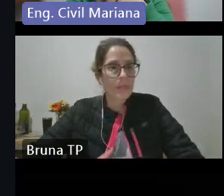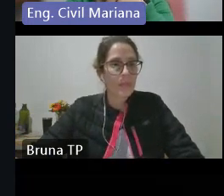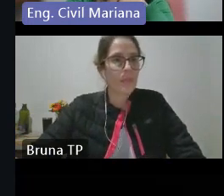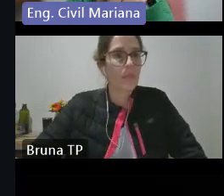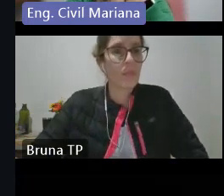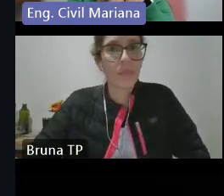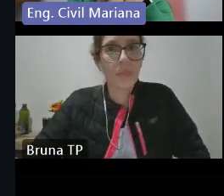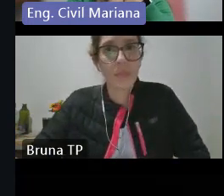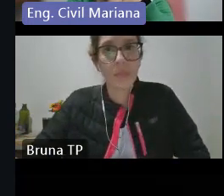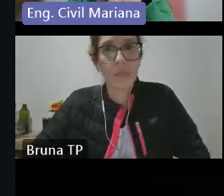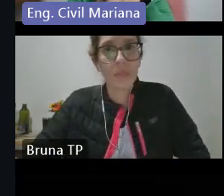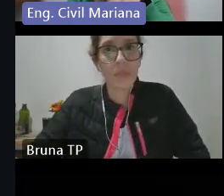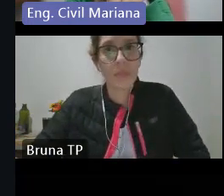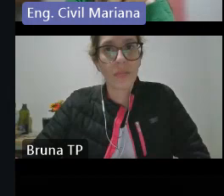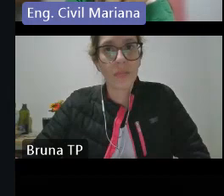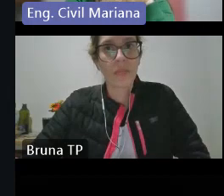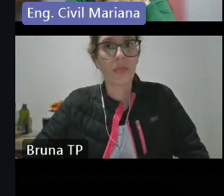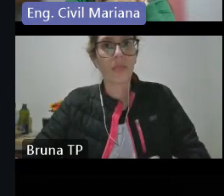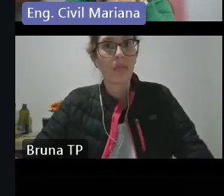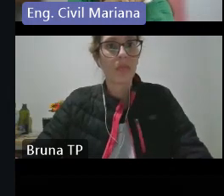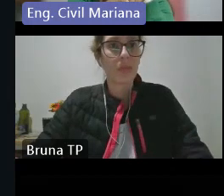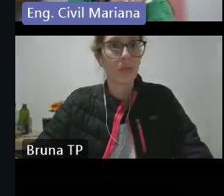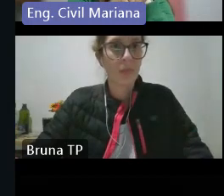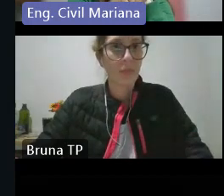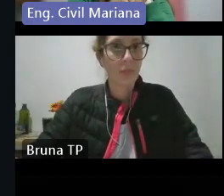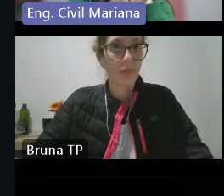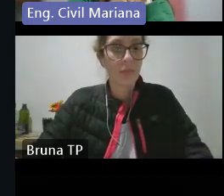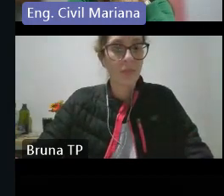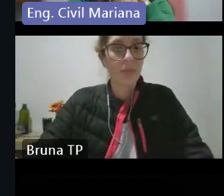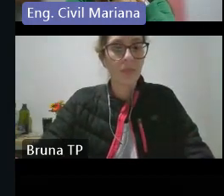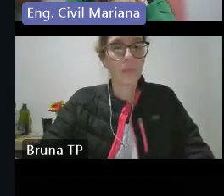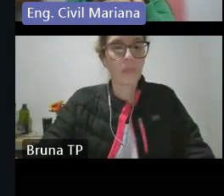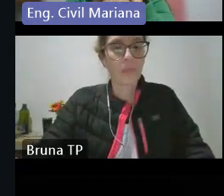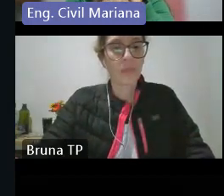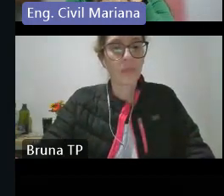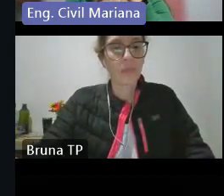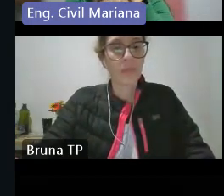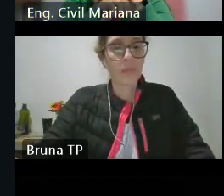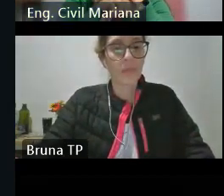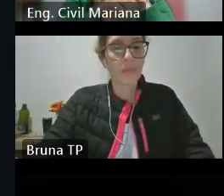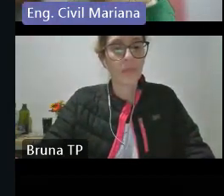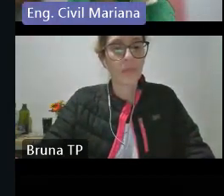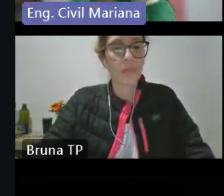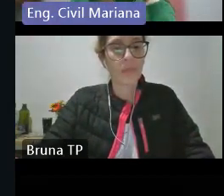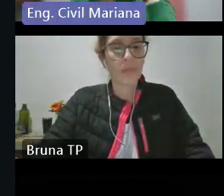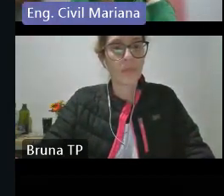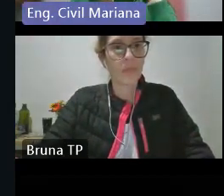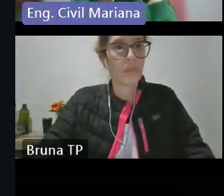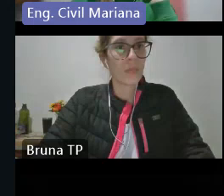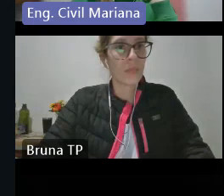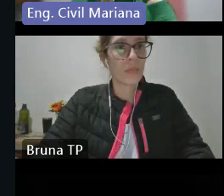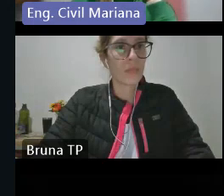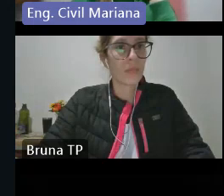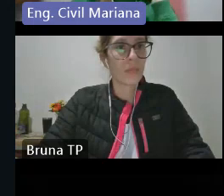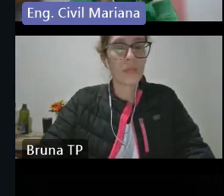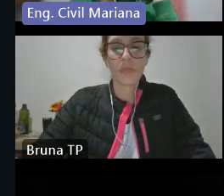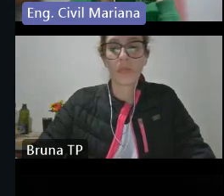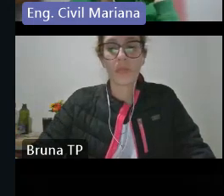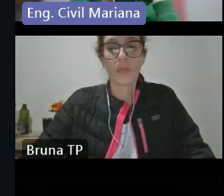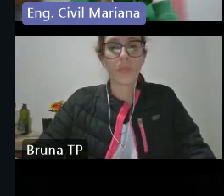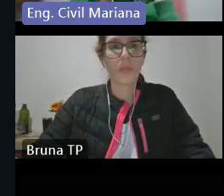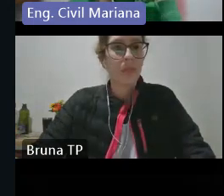trabalho, foram tiradas 127 pessoas das suas casas. Além desse prédio, foram